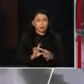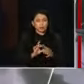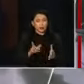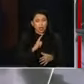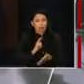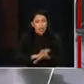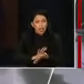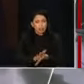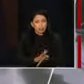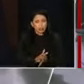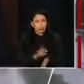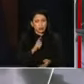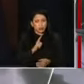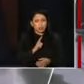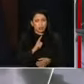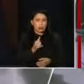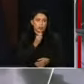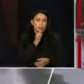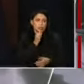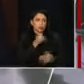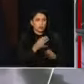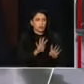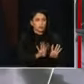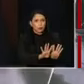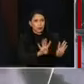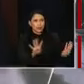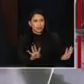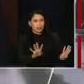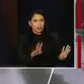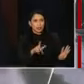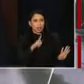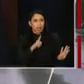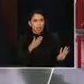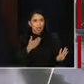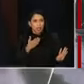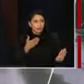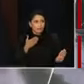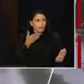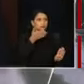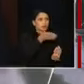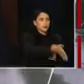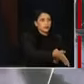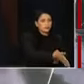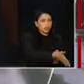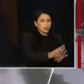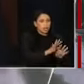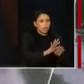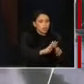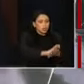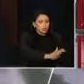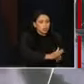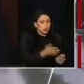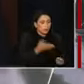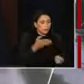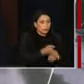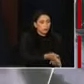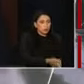destruição de uma cerca para invadir uma propriedade pode configurar um crime